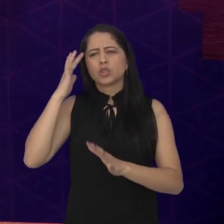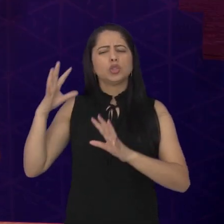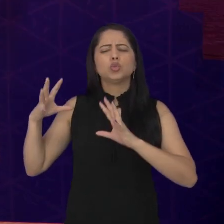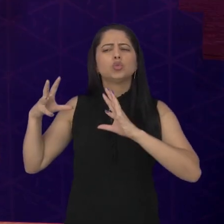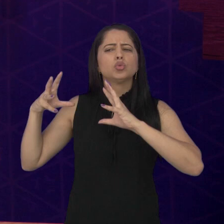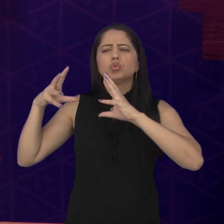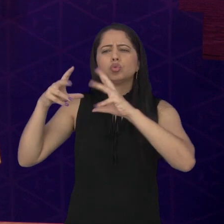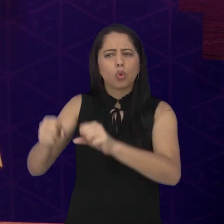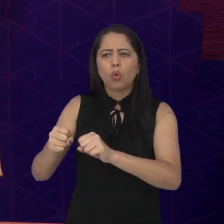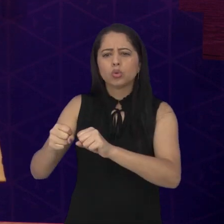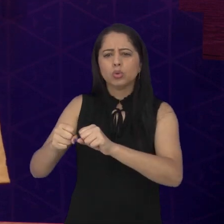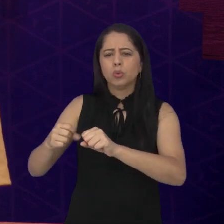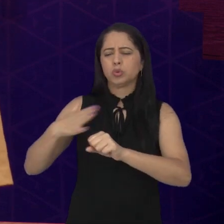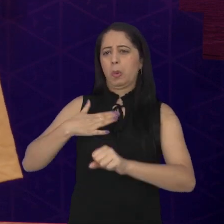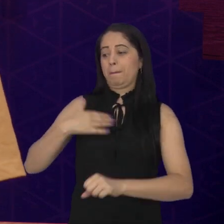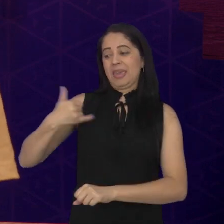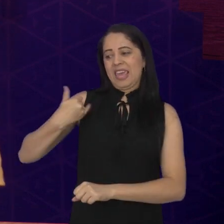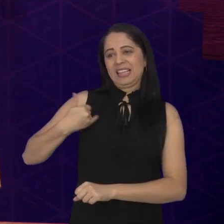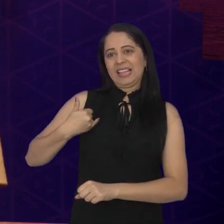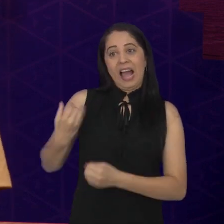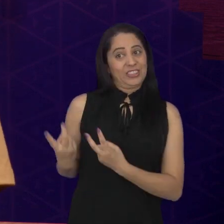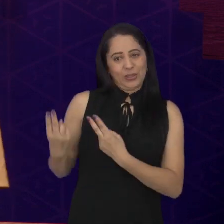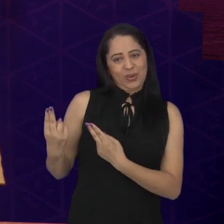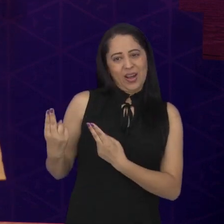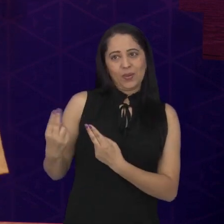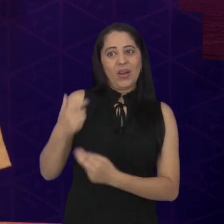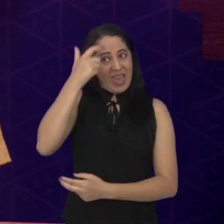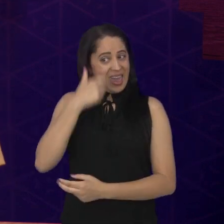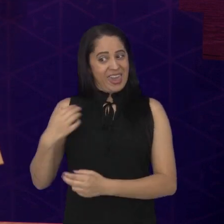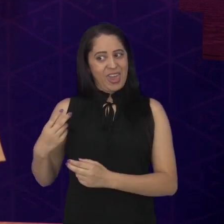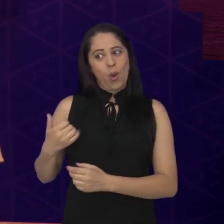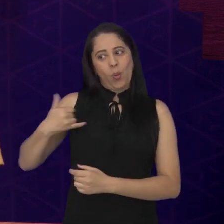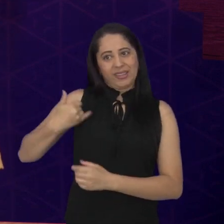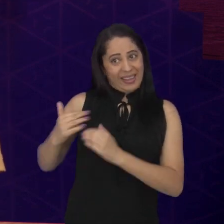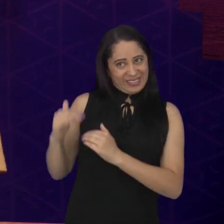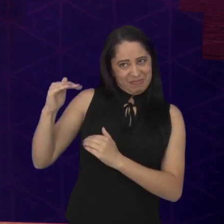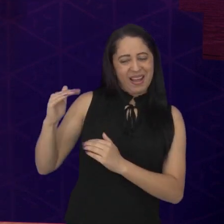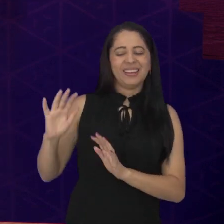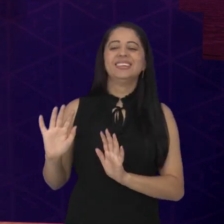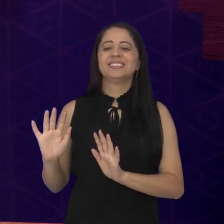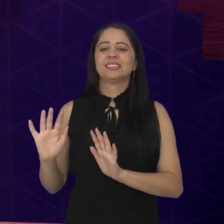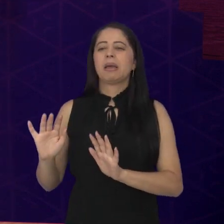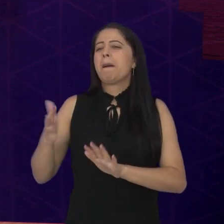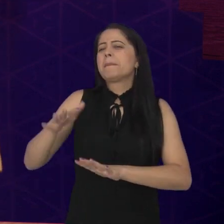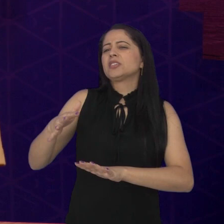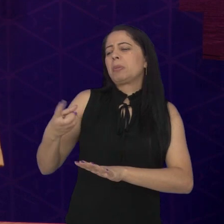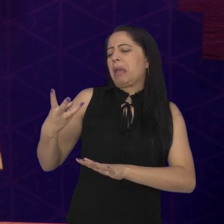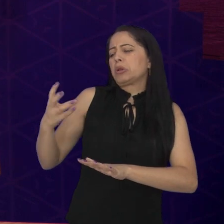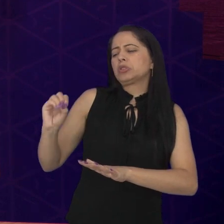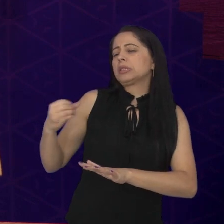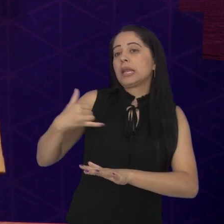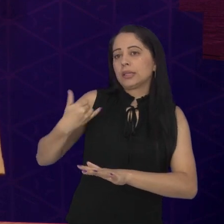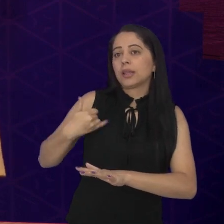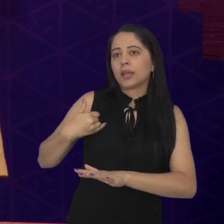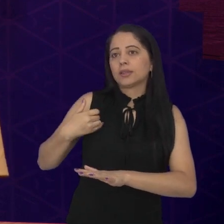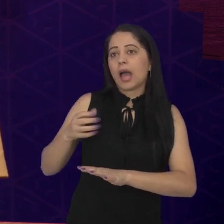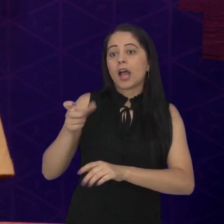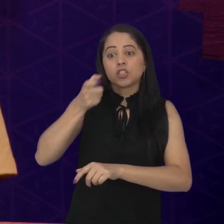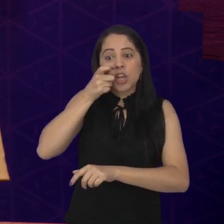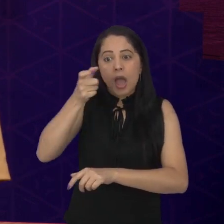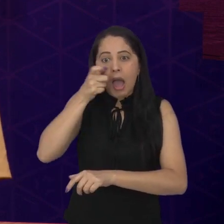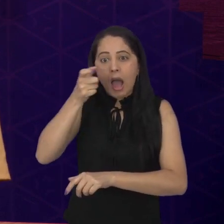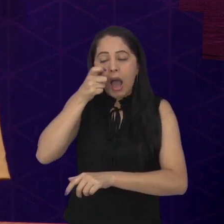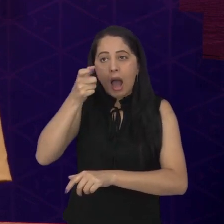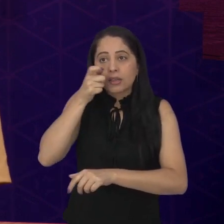da minha idade para a galera mais jovem, que eu sou mais velho que você, né? Da galera ali até os 30